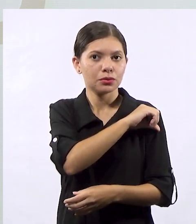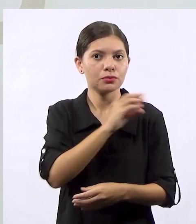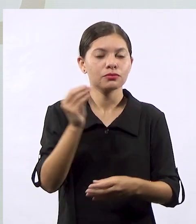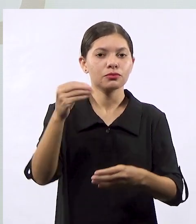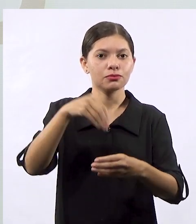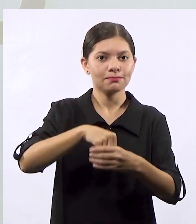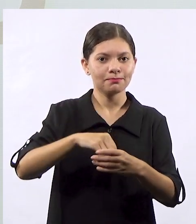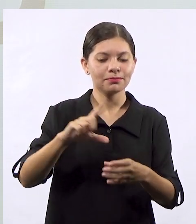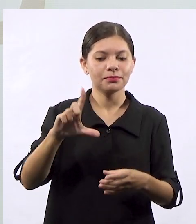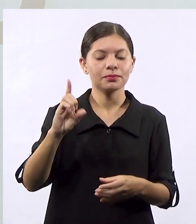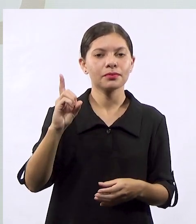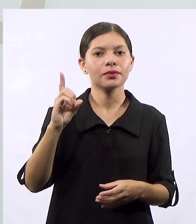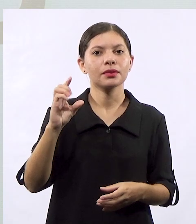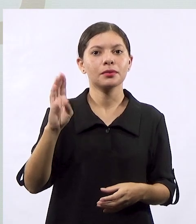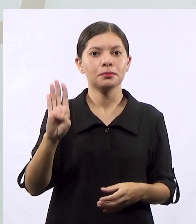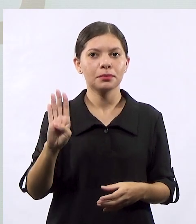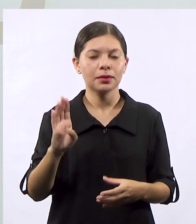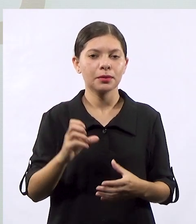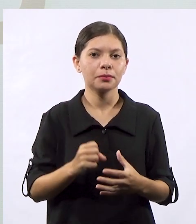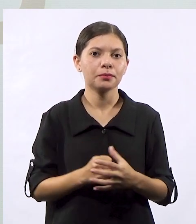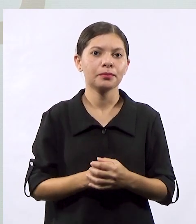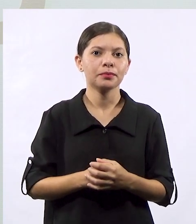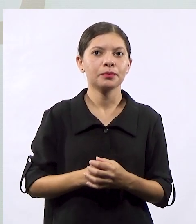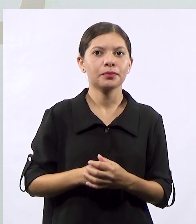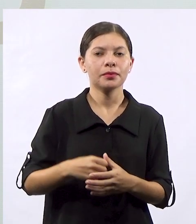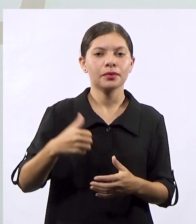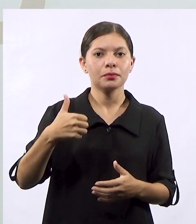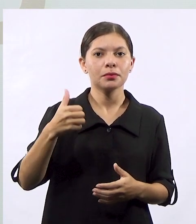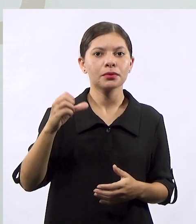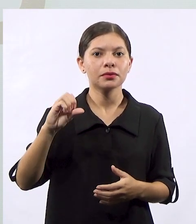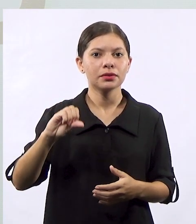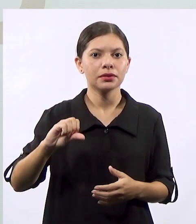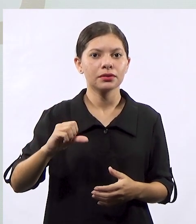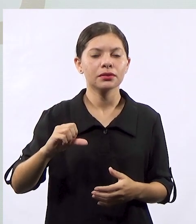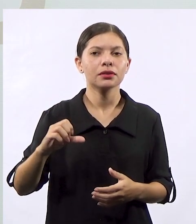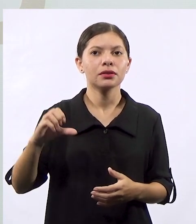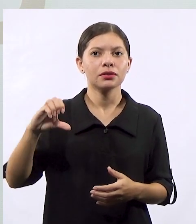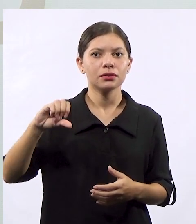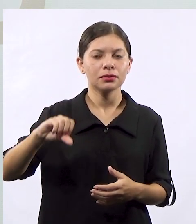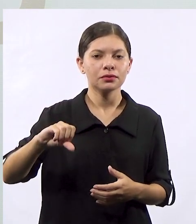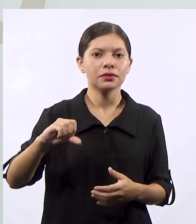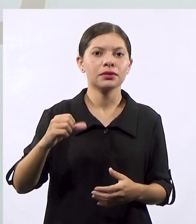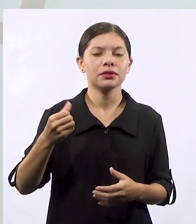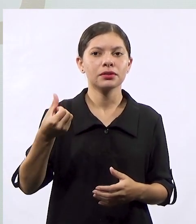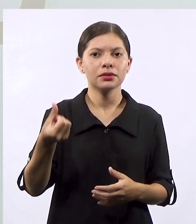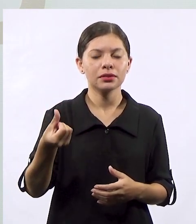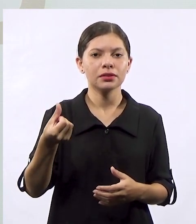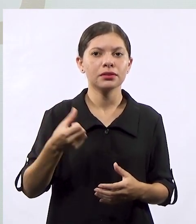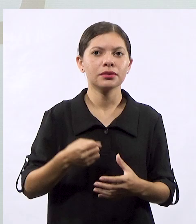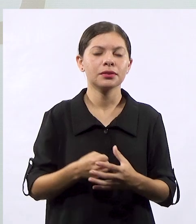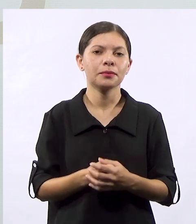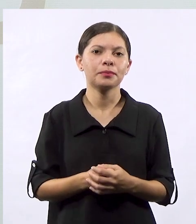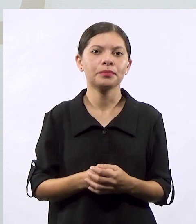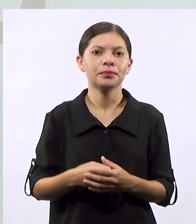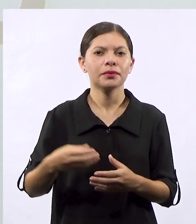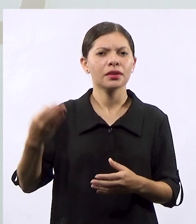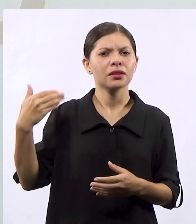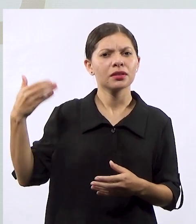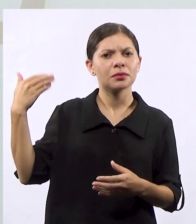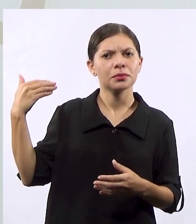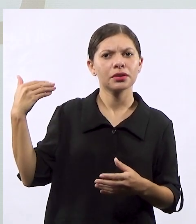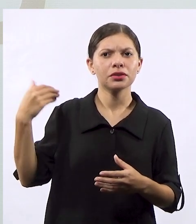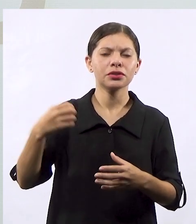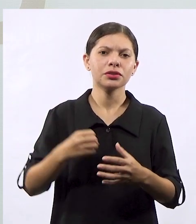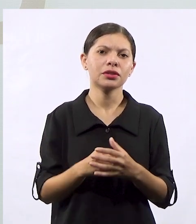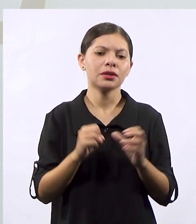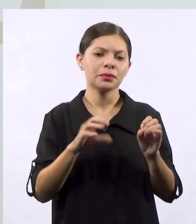posteriormente na edição da LDB inicial em 1996. Não era o ensino fundamental de 9 anos, era o ensino